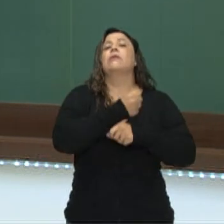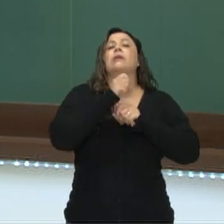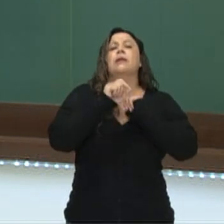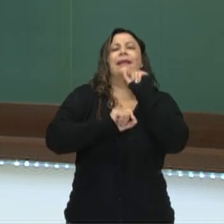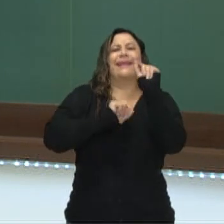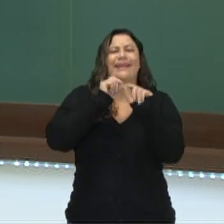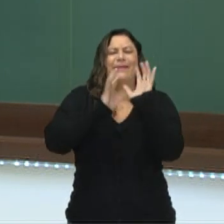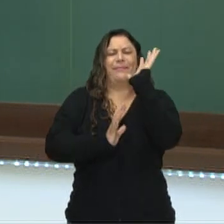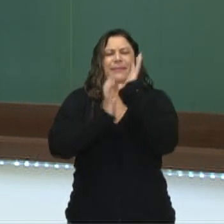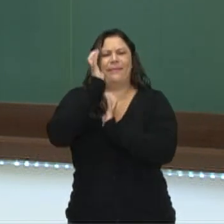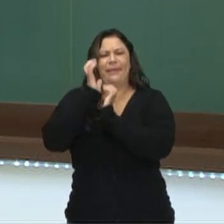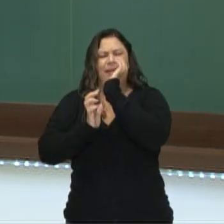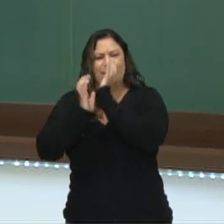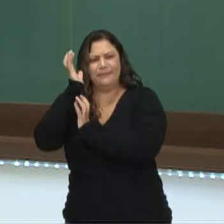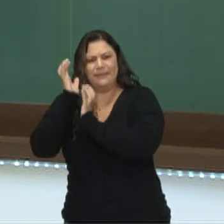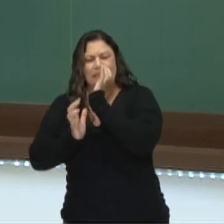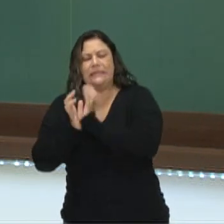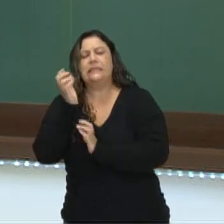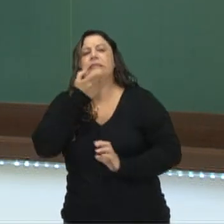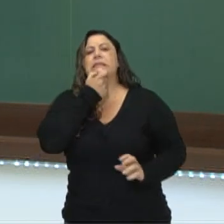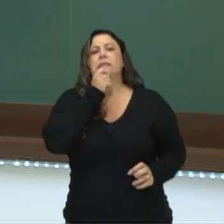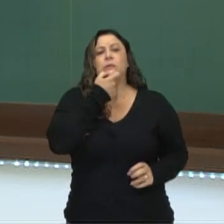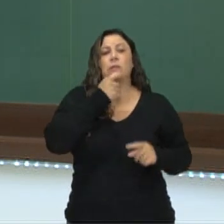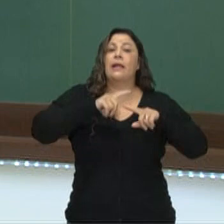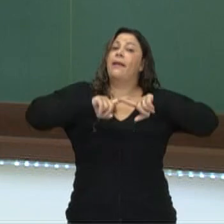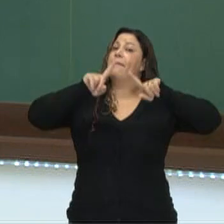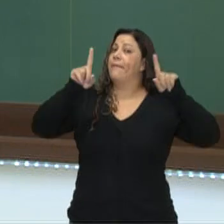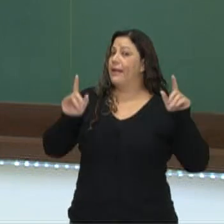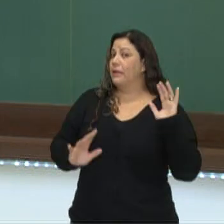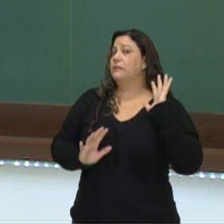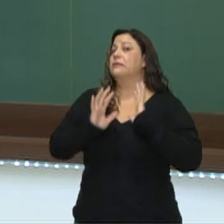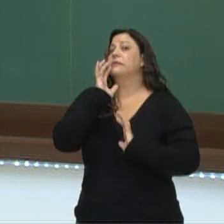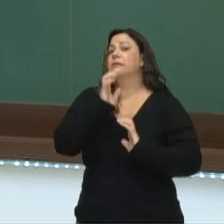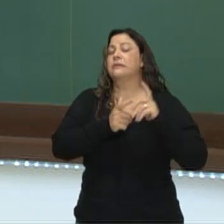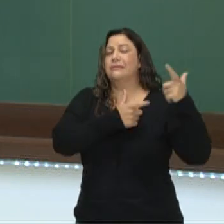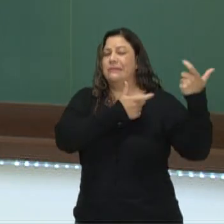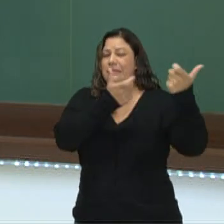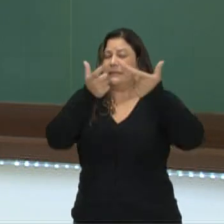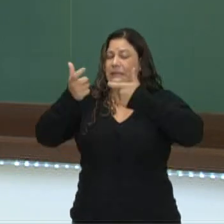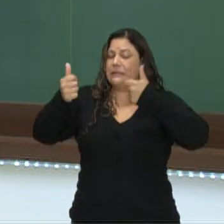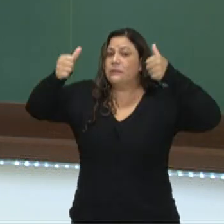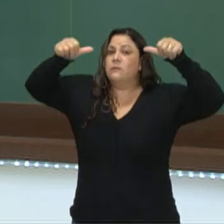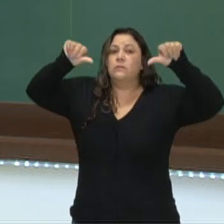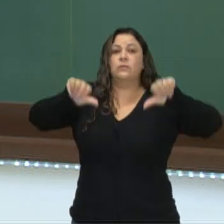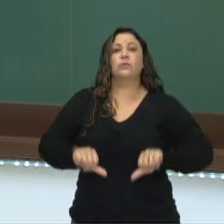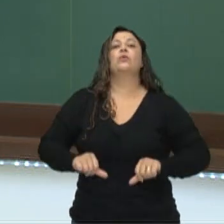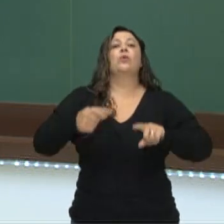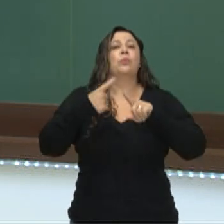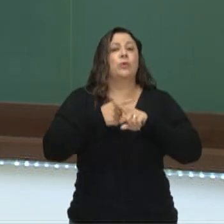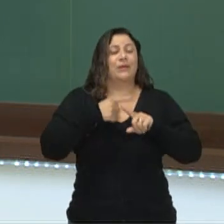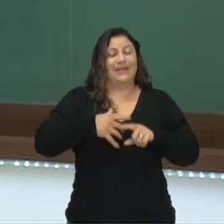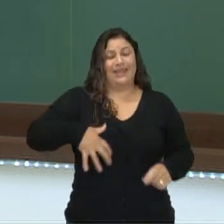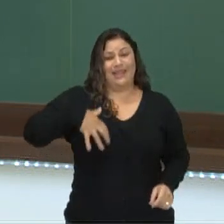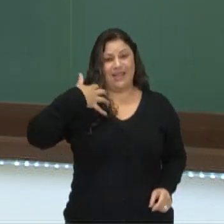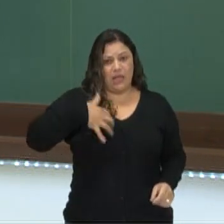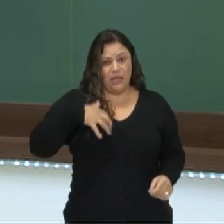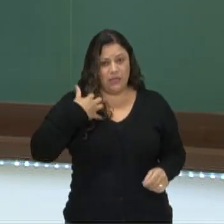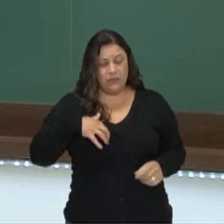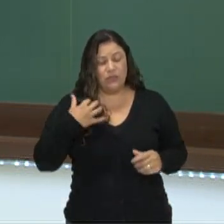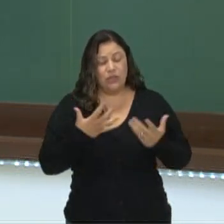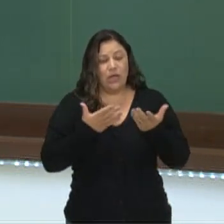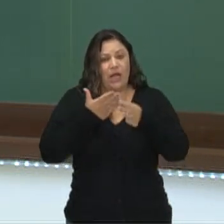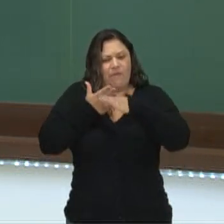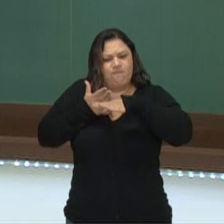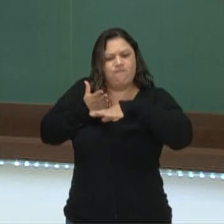com os ingleses. Só que foi um conflito terrível, por quê? Porque os argentinos foram e